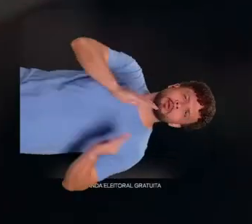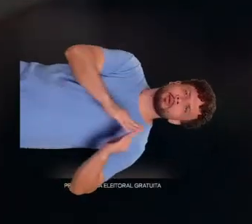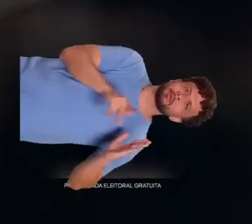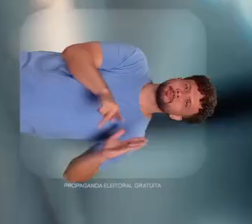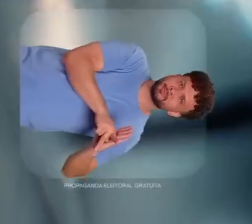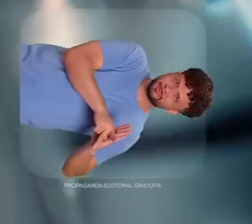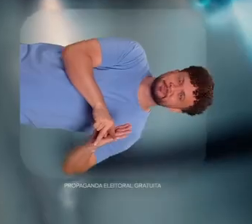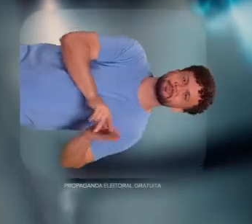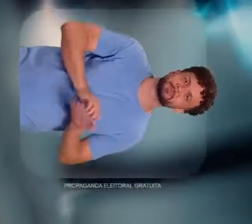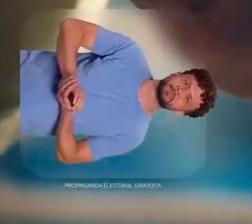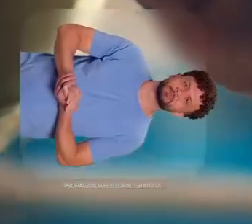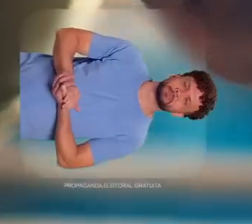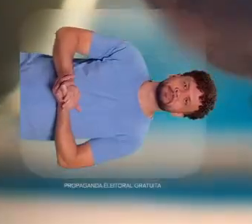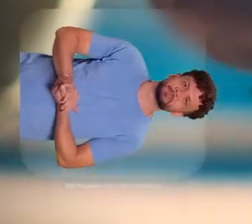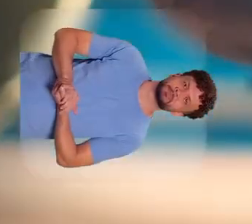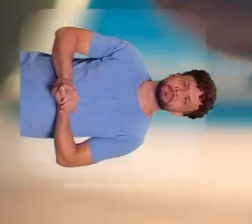própria.